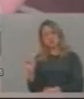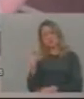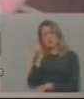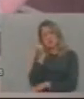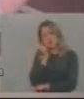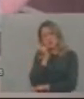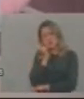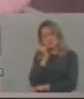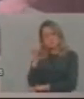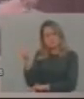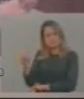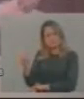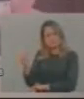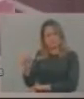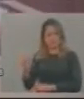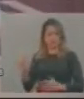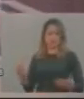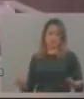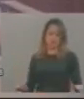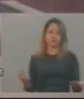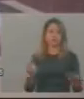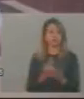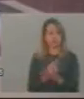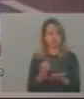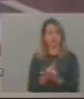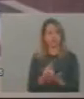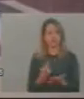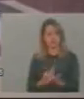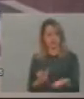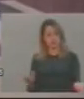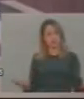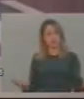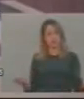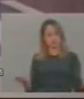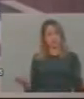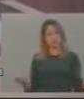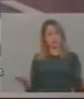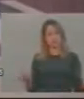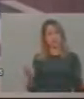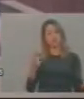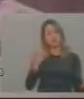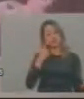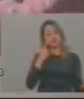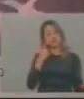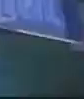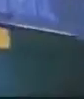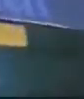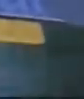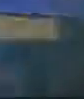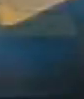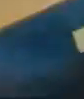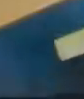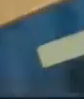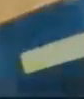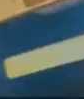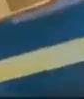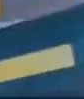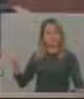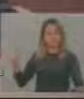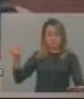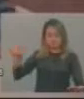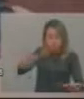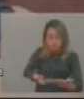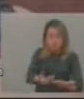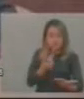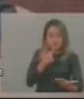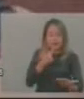parlamentar destacou a proposta de um grupo de trabalho de estudantes de saúde apresentada durante o debate.